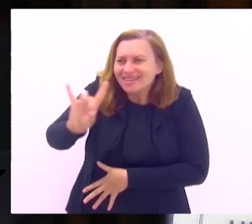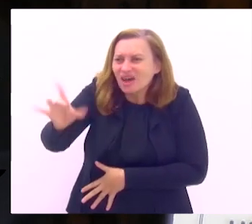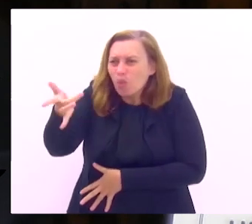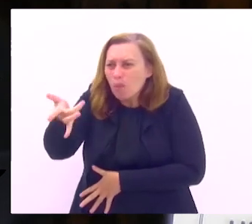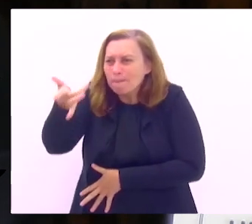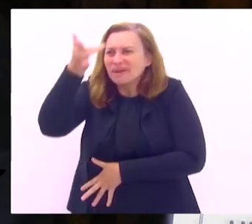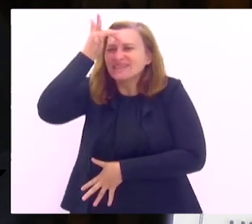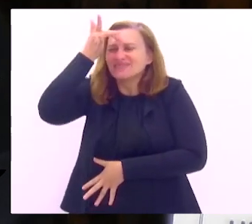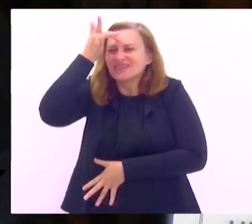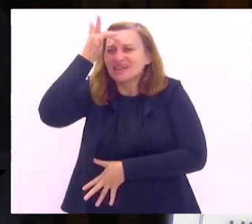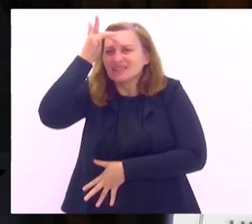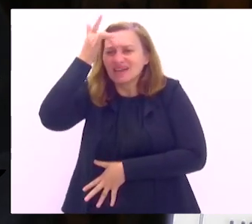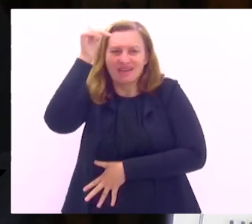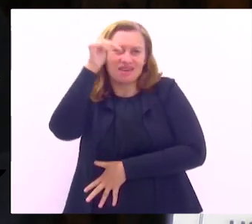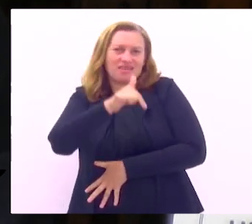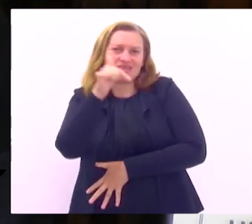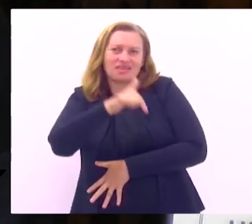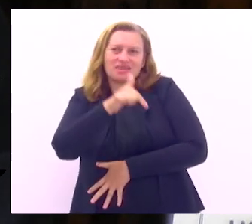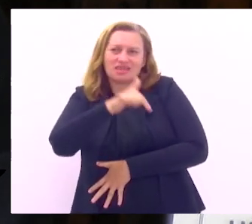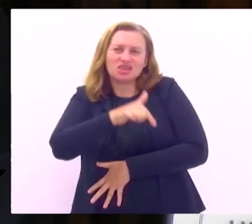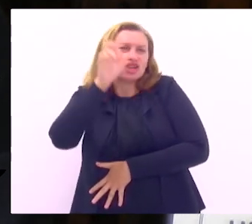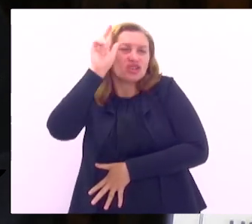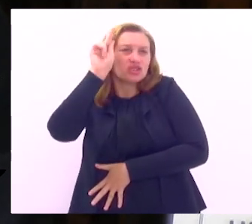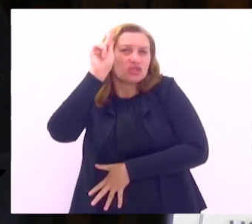maioria, né?